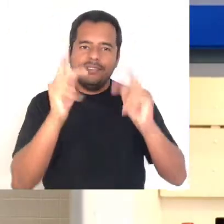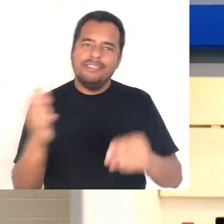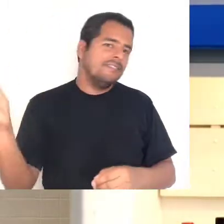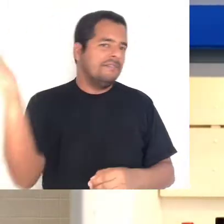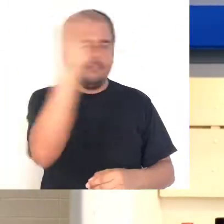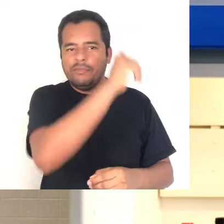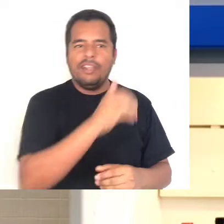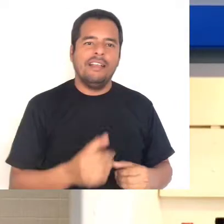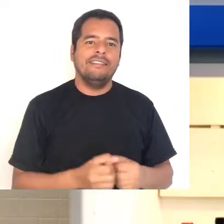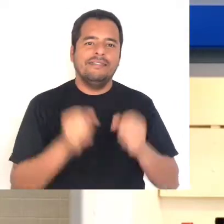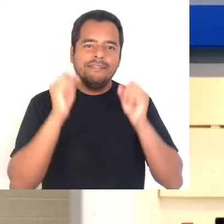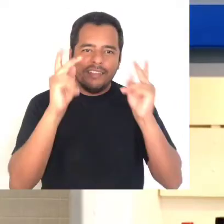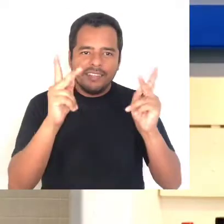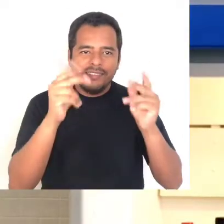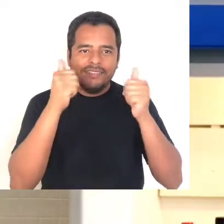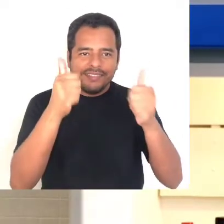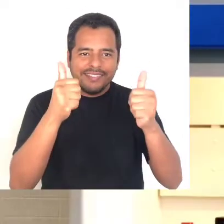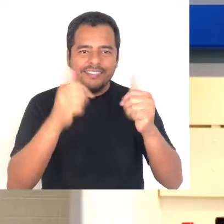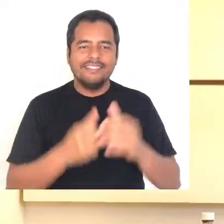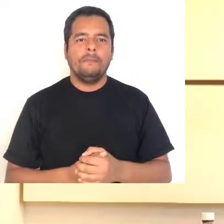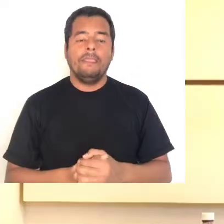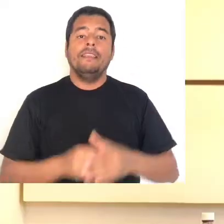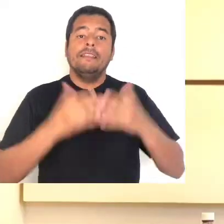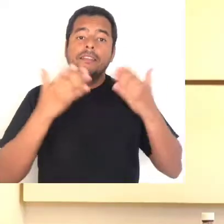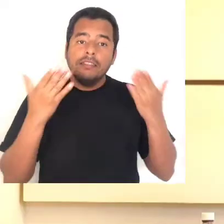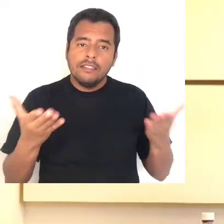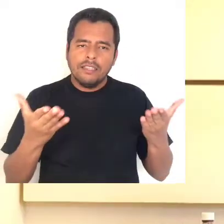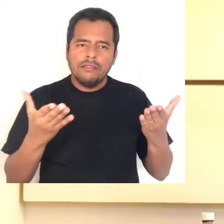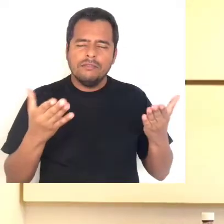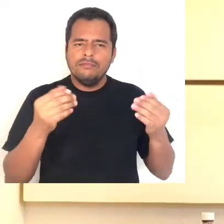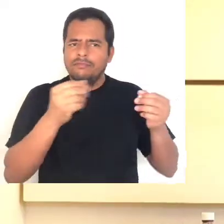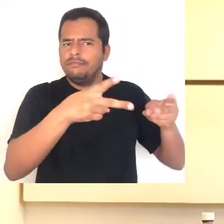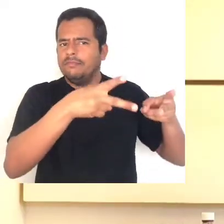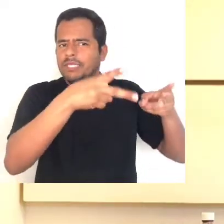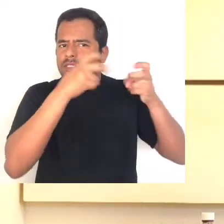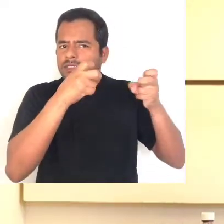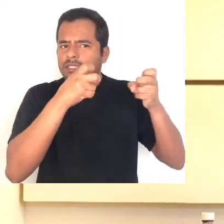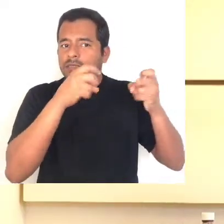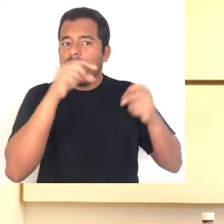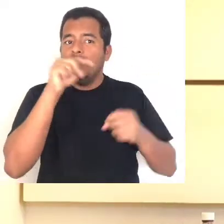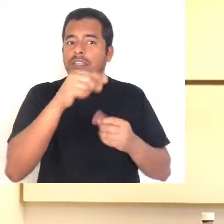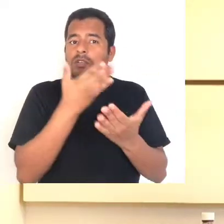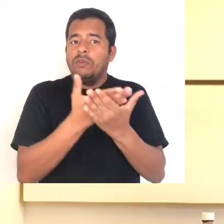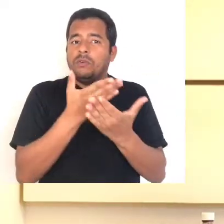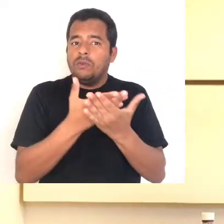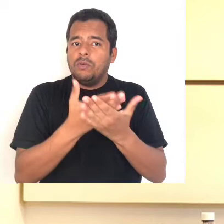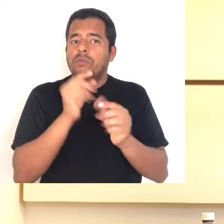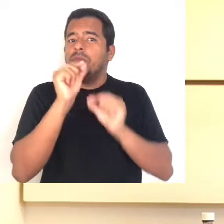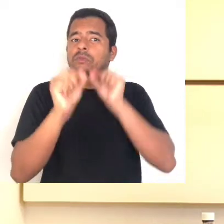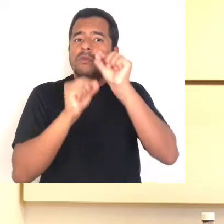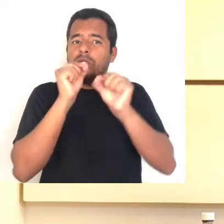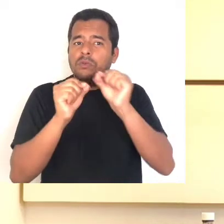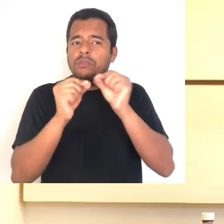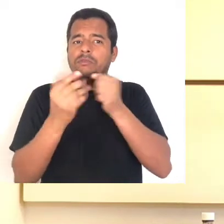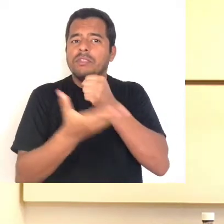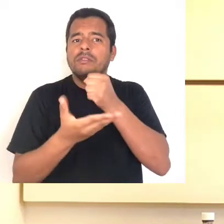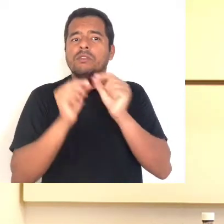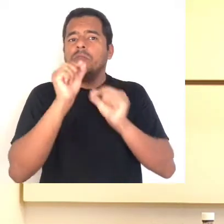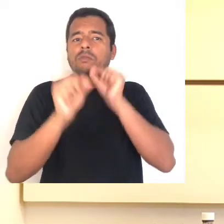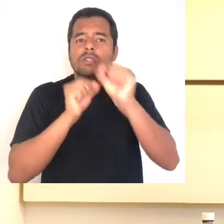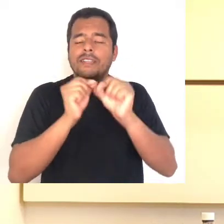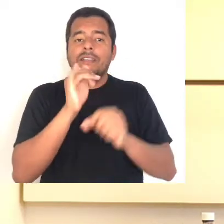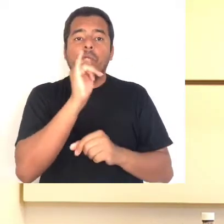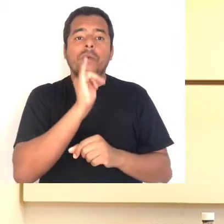Estamos juntos e vamos lá. Valeu! Então, minha galera, percebam. A nossa aula hoje,